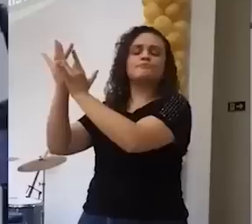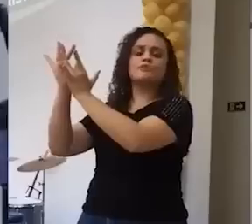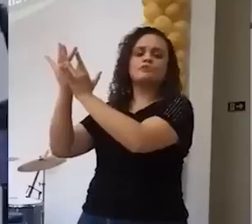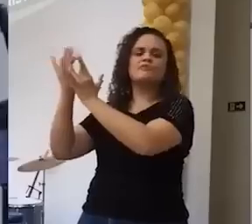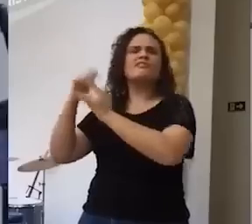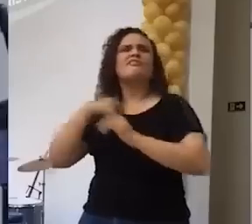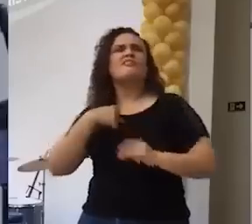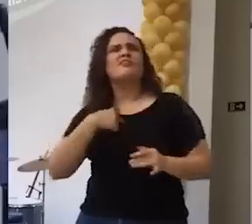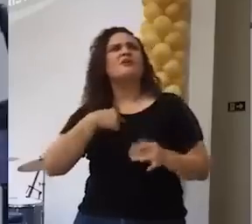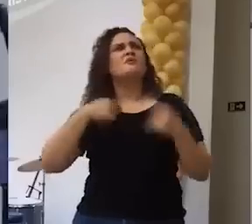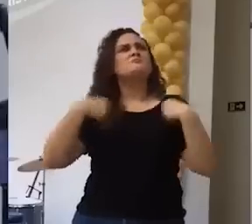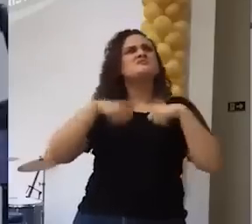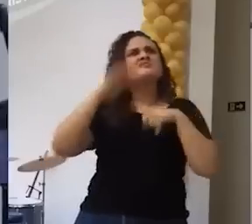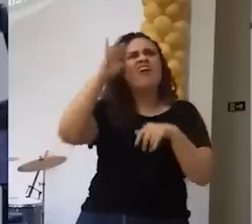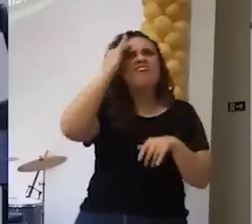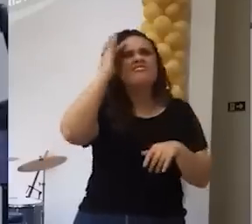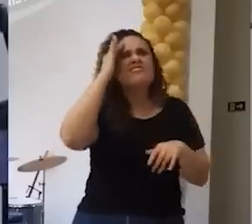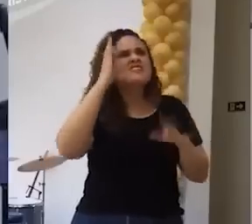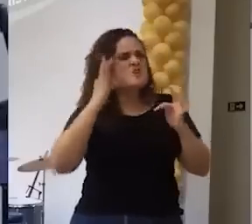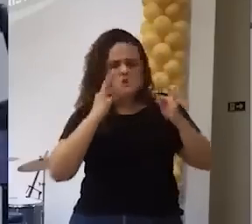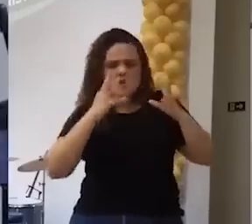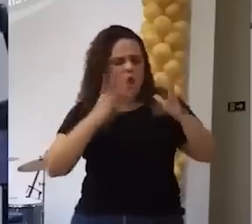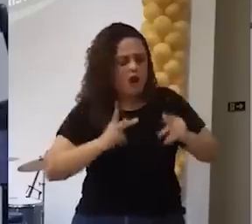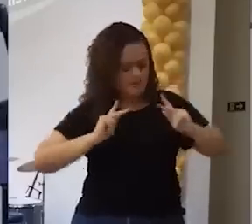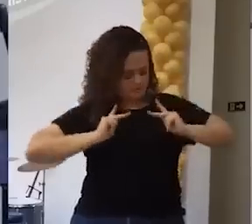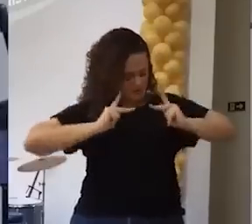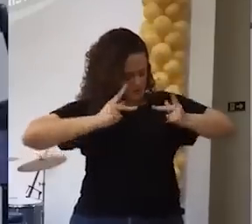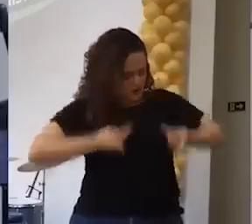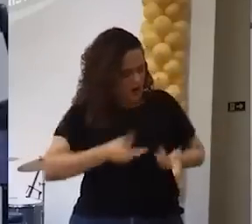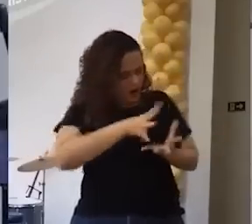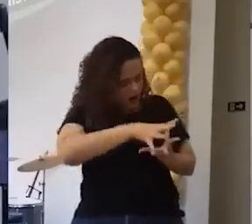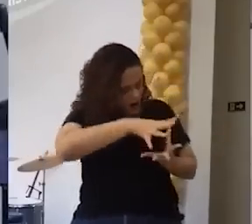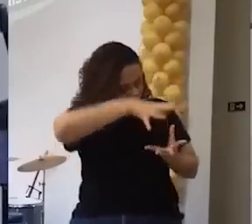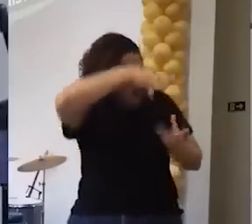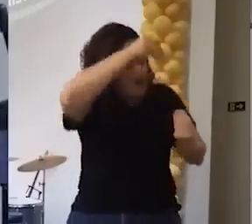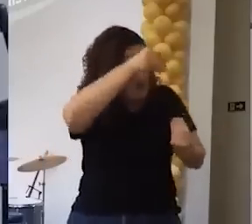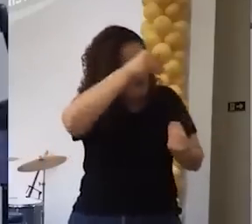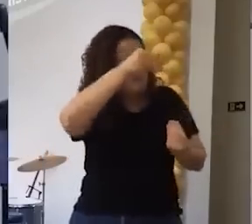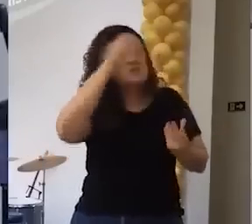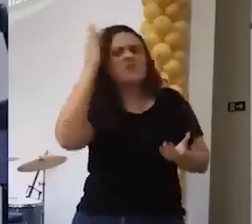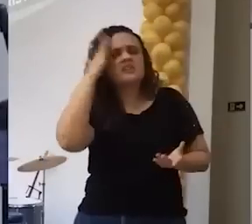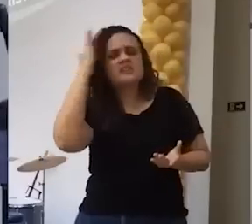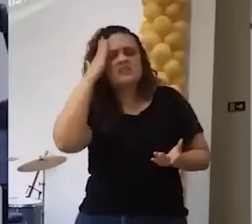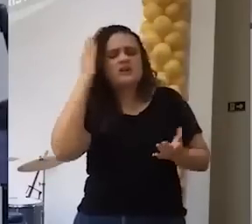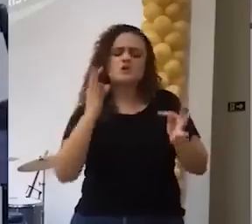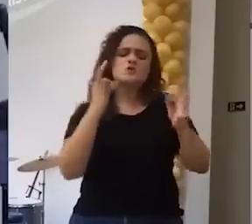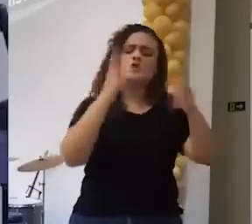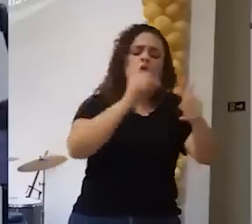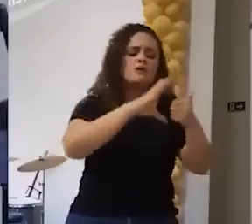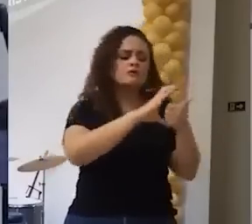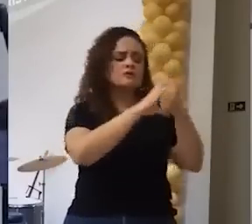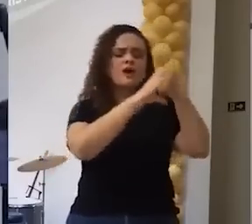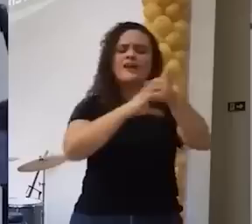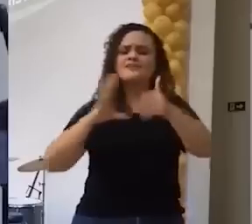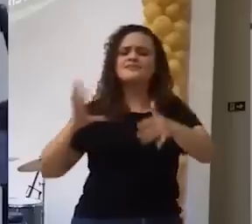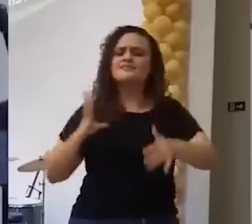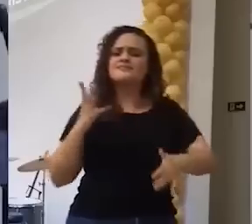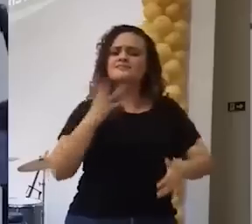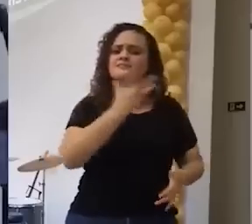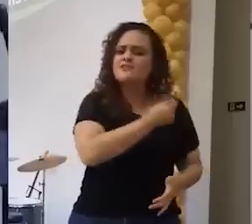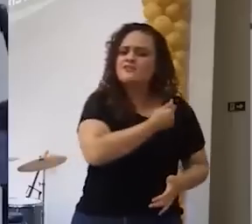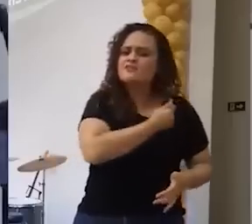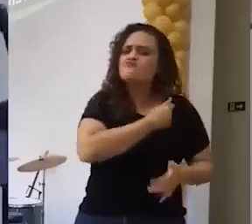alma humana para constatar que nem todos os crentes, salvos pela graça, estão desfrutando desta